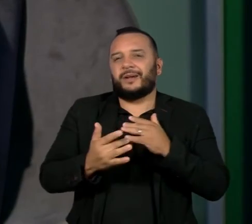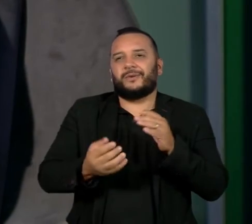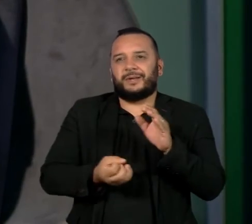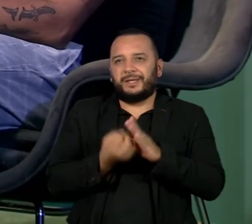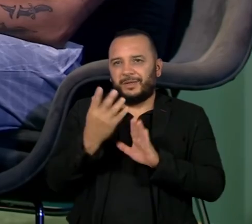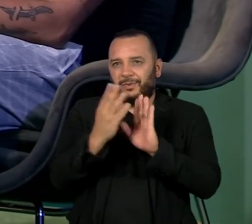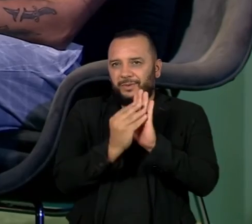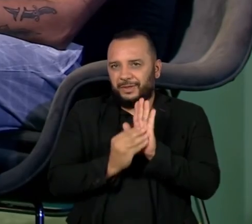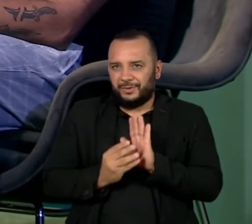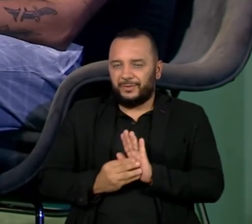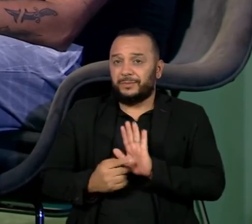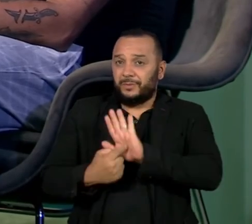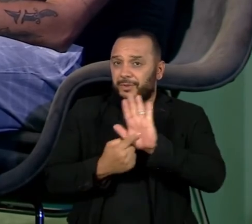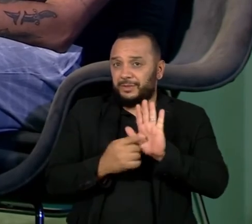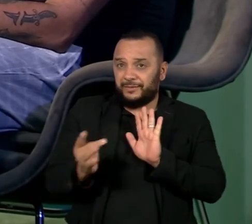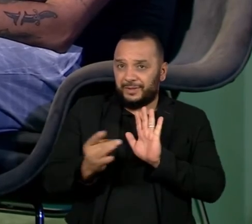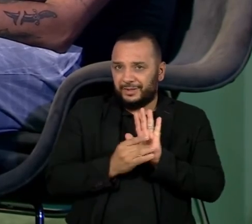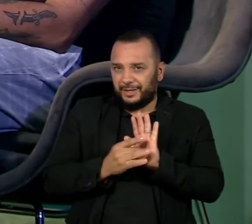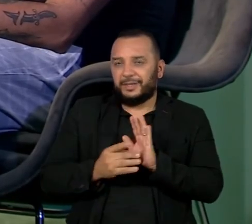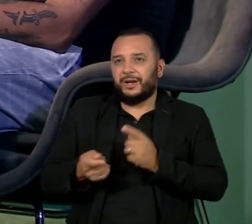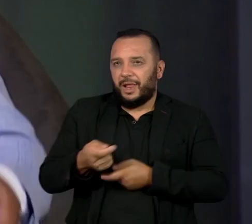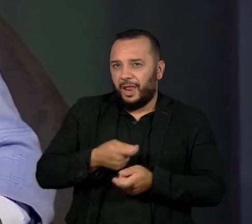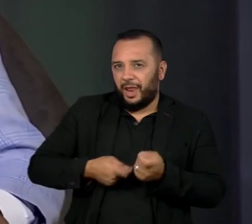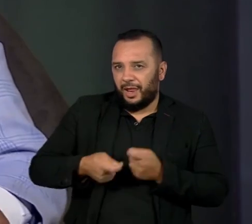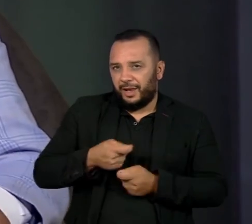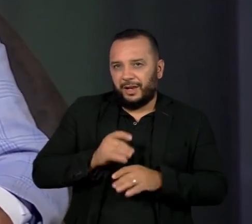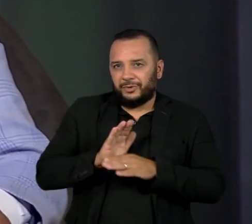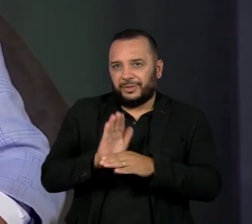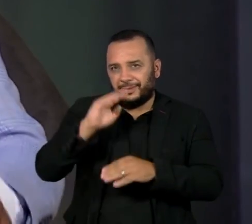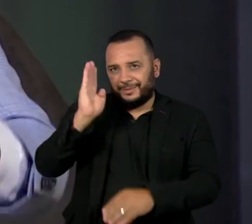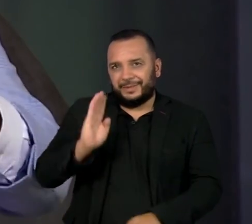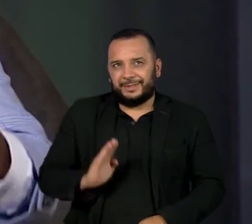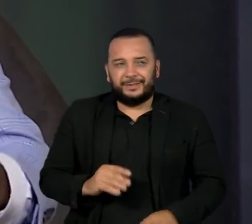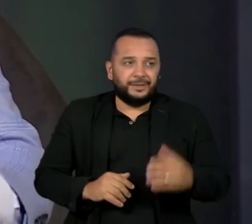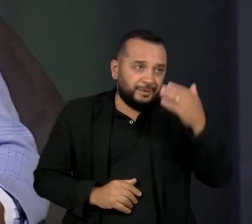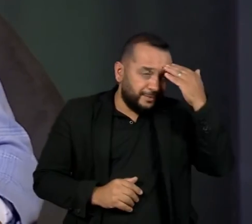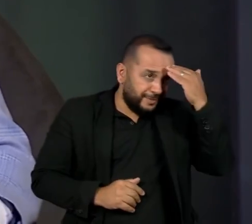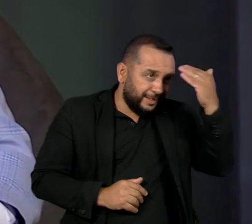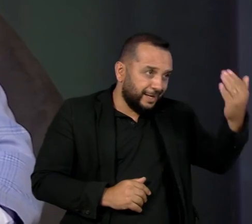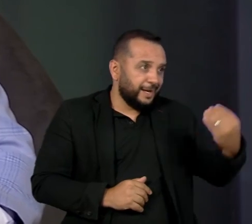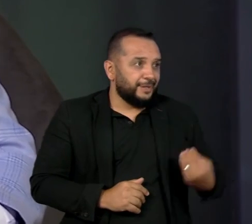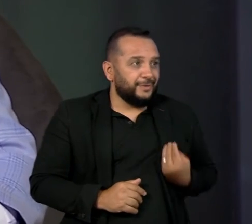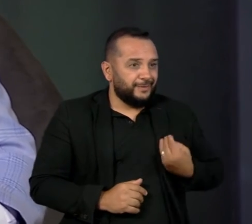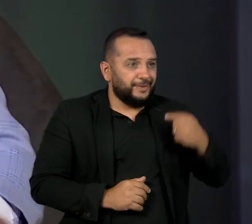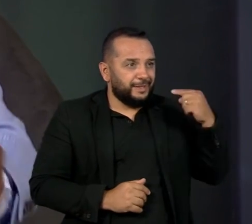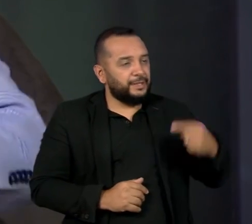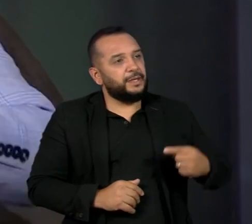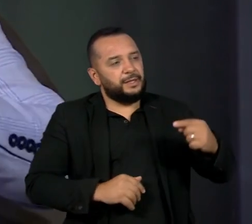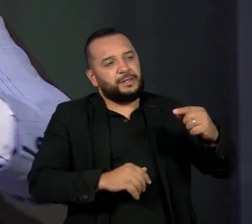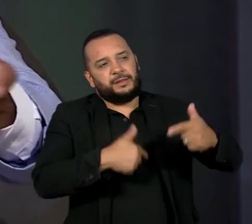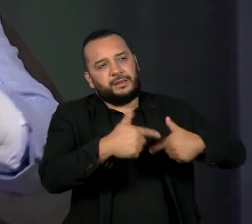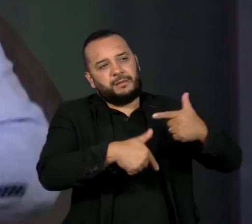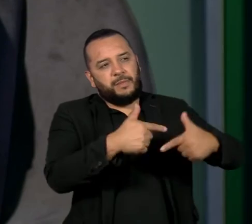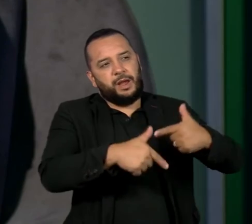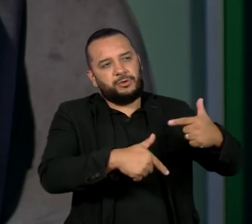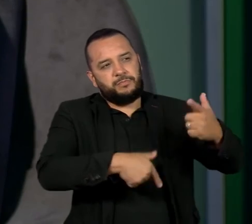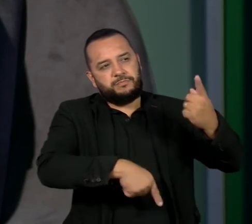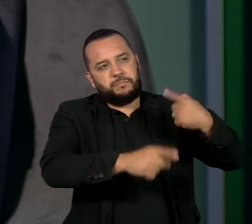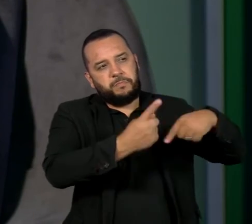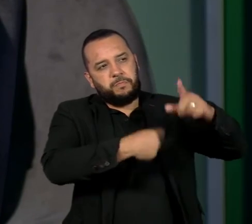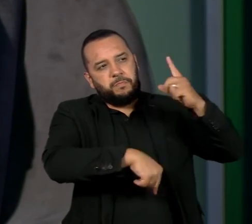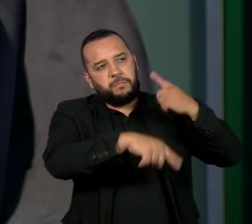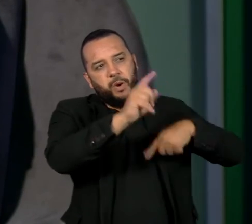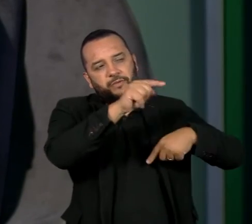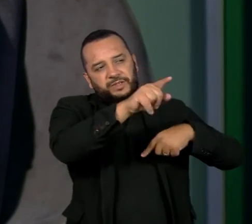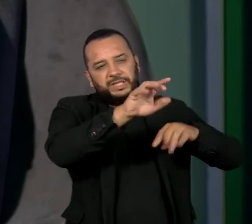economia brasileira. Essa é a nossa missão. Maravilha. Muito obrigado pela sua gentileza, mais sucesso no seu trabalho e que você leve essa chama de